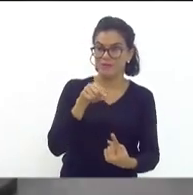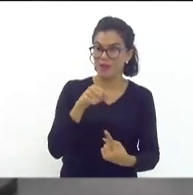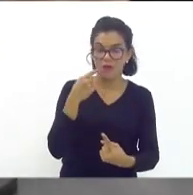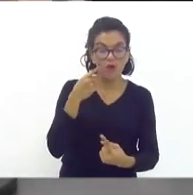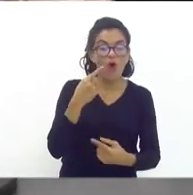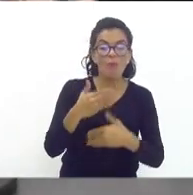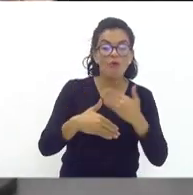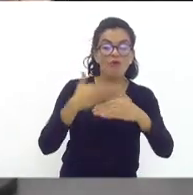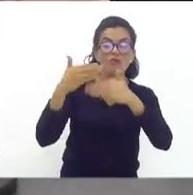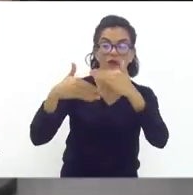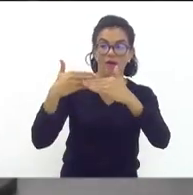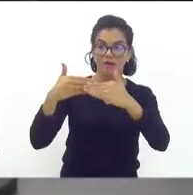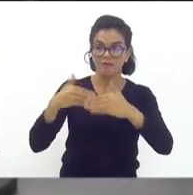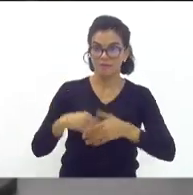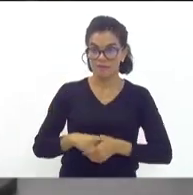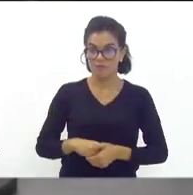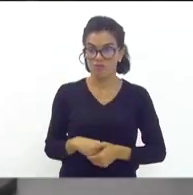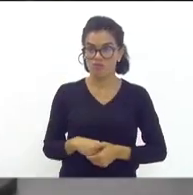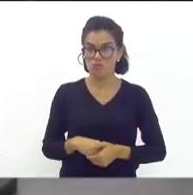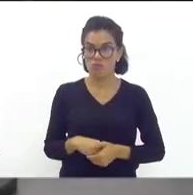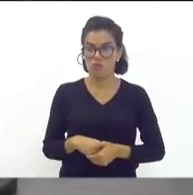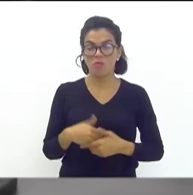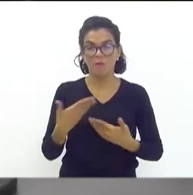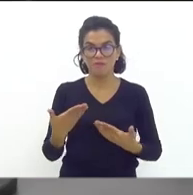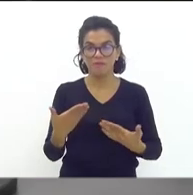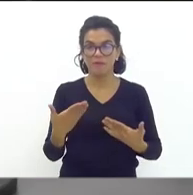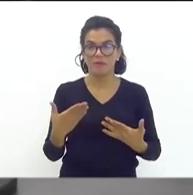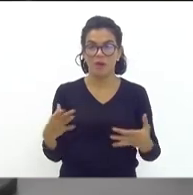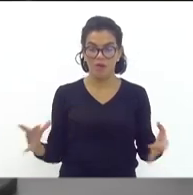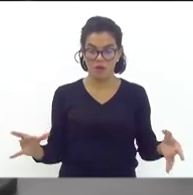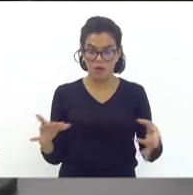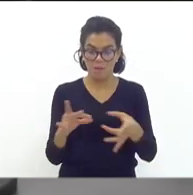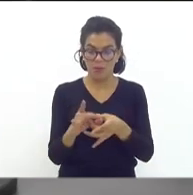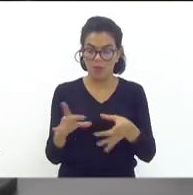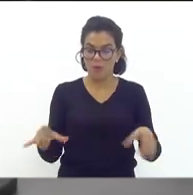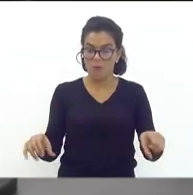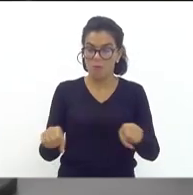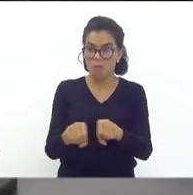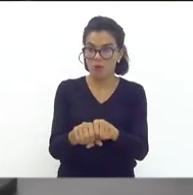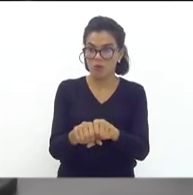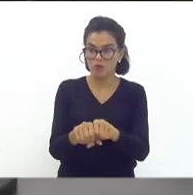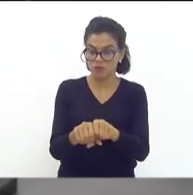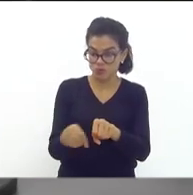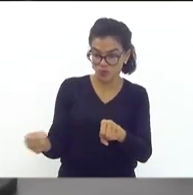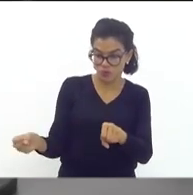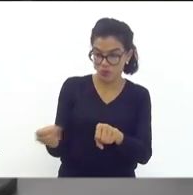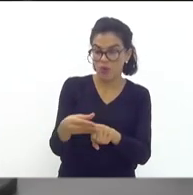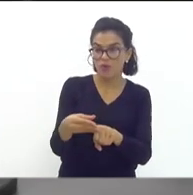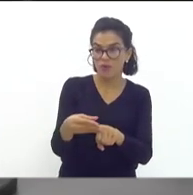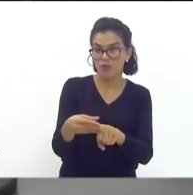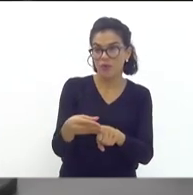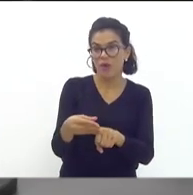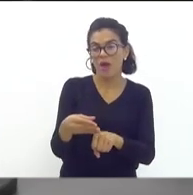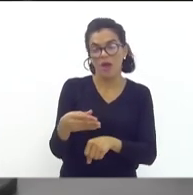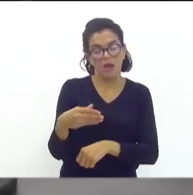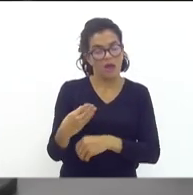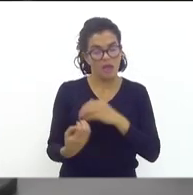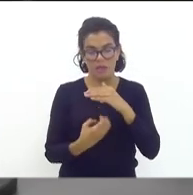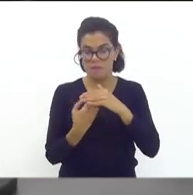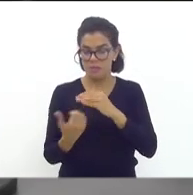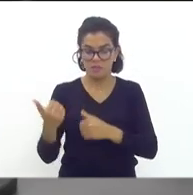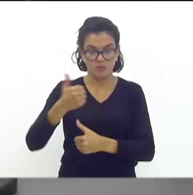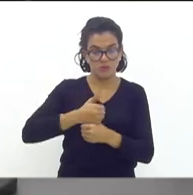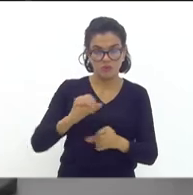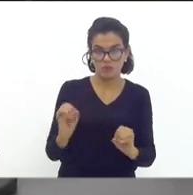como uma coisa vai andando então ligação de Posto Novo ligação de posto a agência não substitui